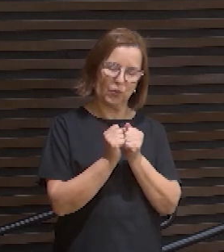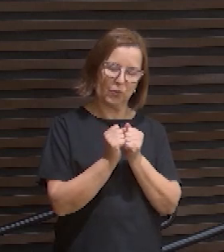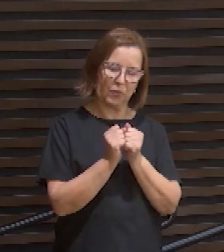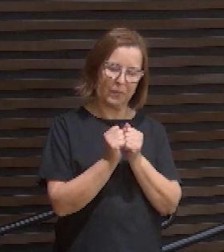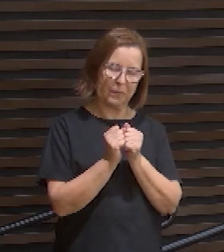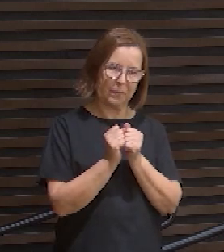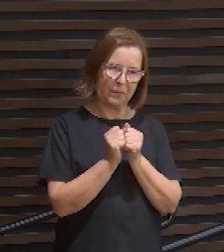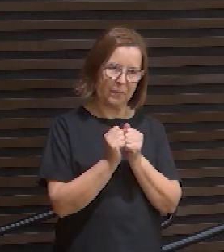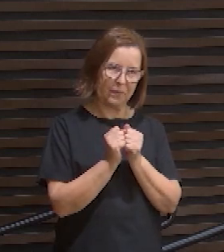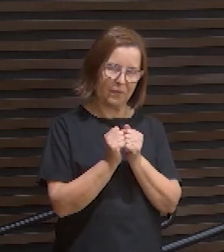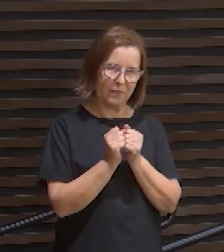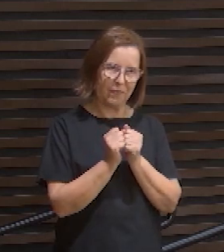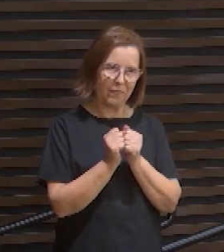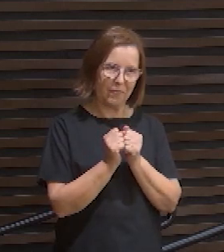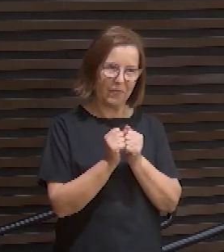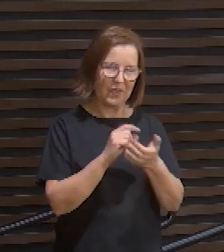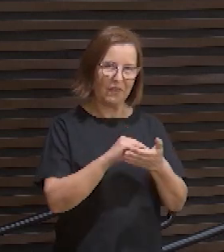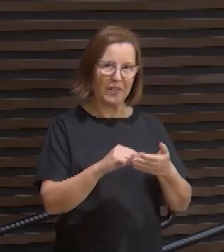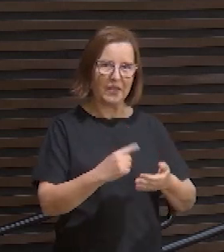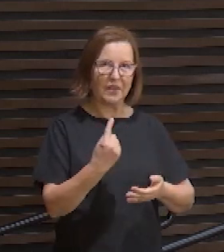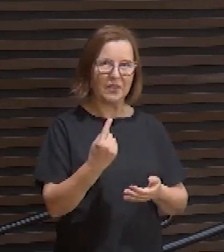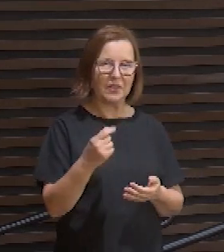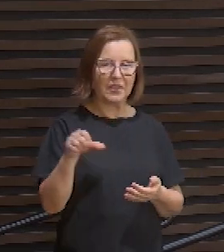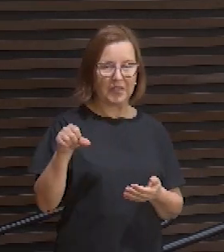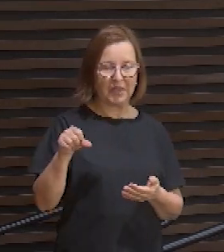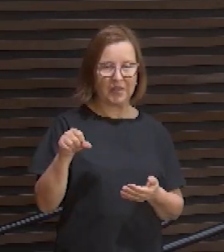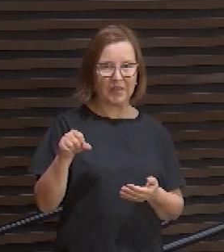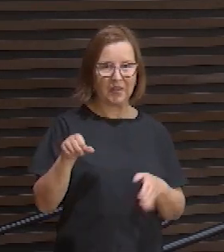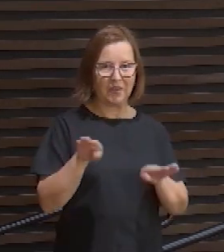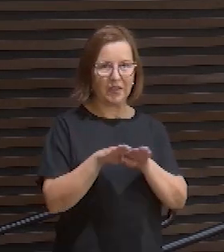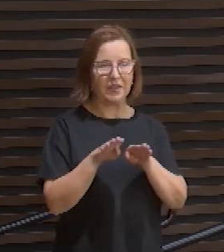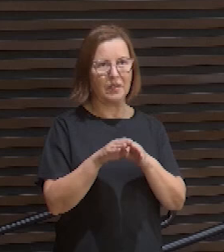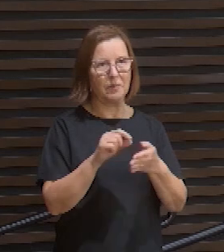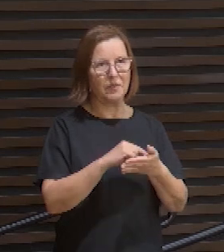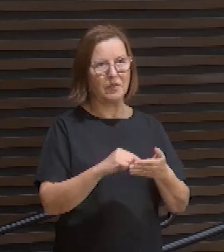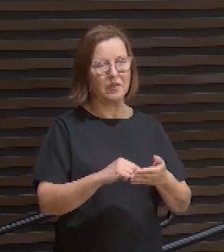eu já quero ler o 19 e o 20.